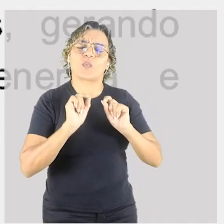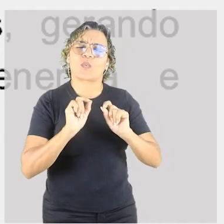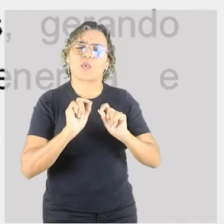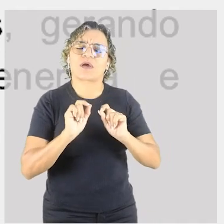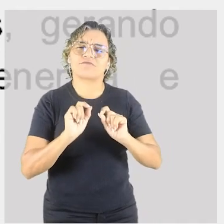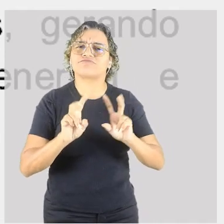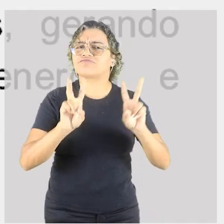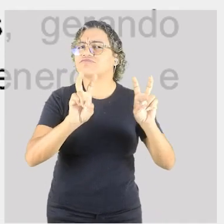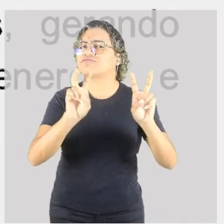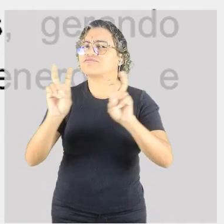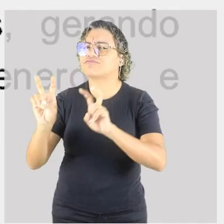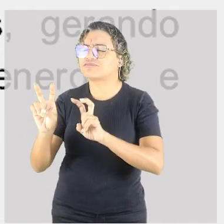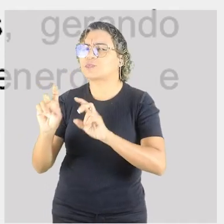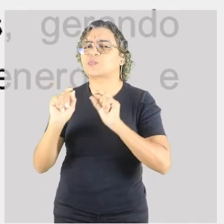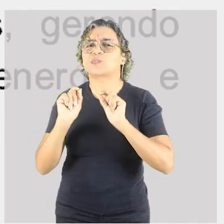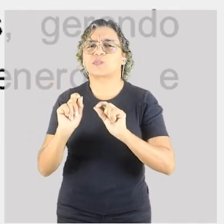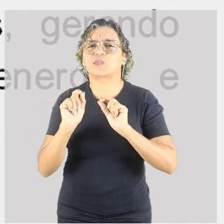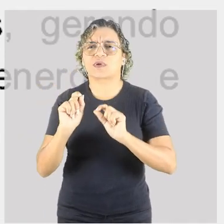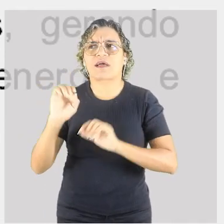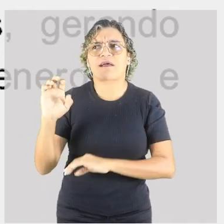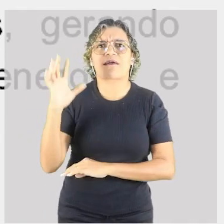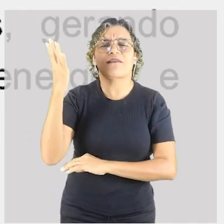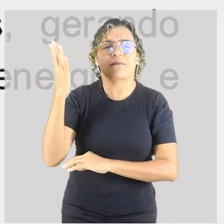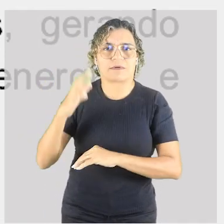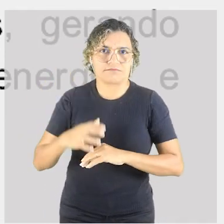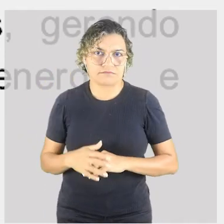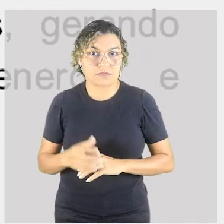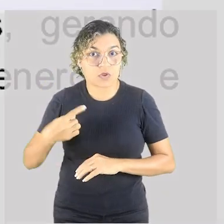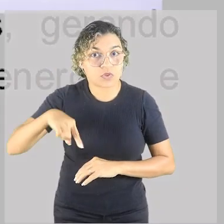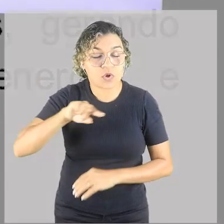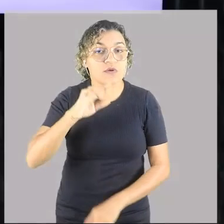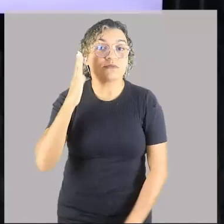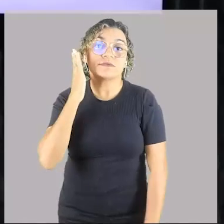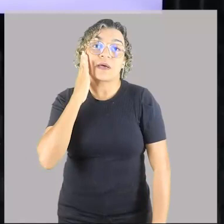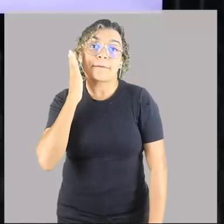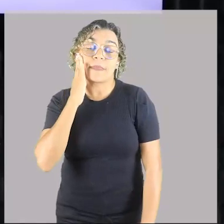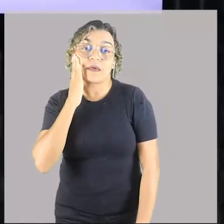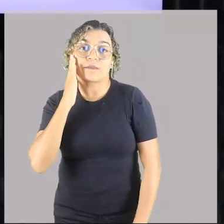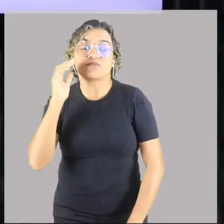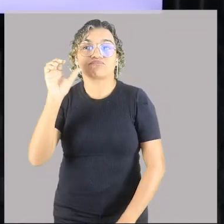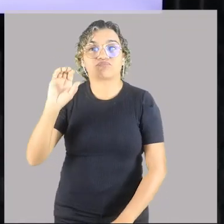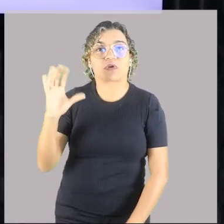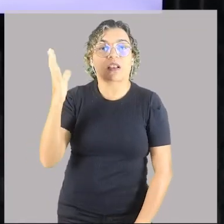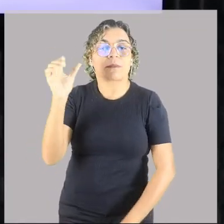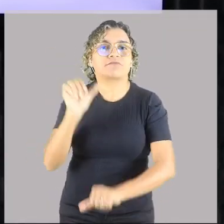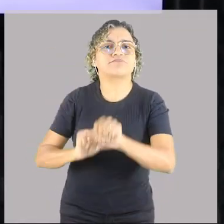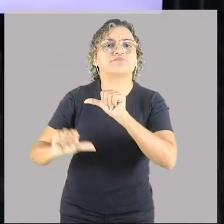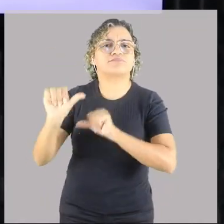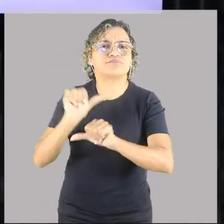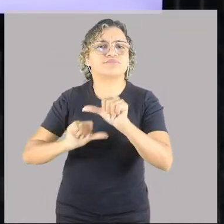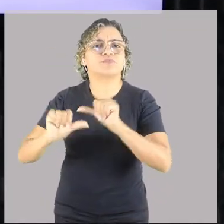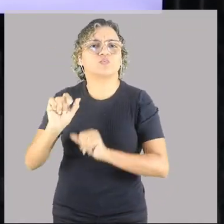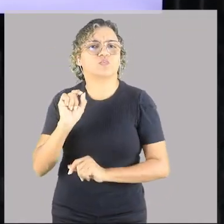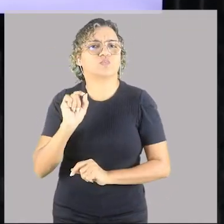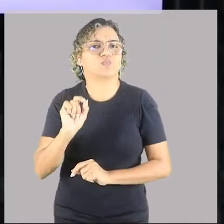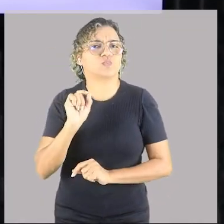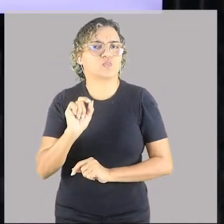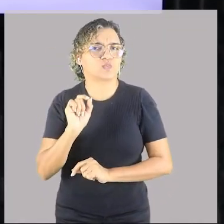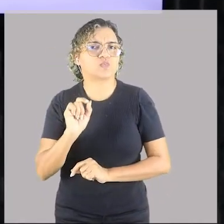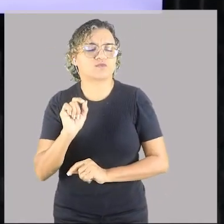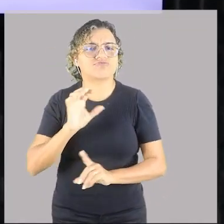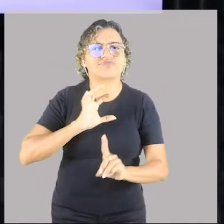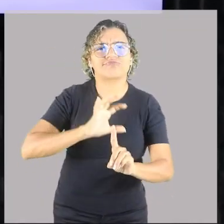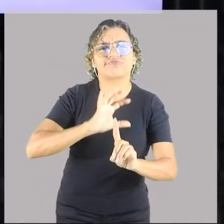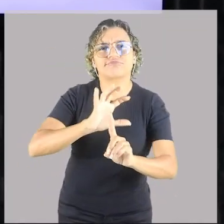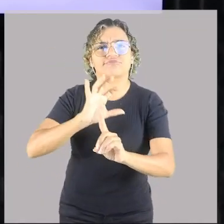relação a essas questões climatológicas? A gente sabe que as mudanças em torno do clima, elas